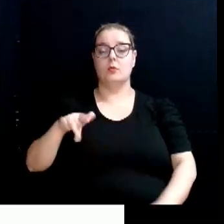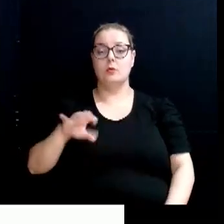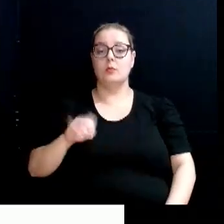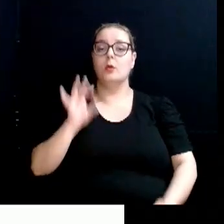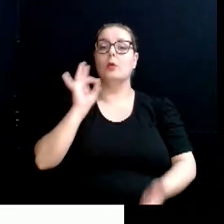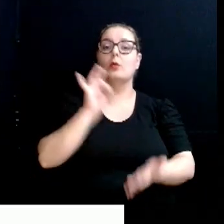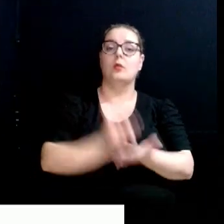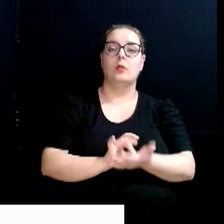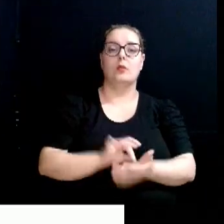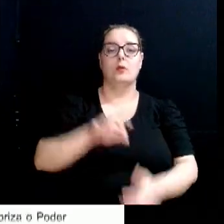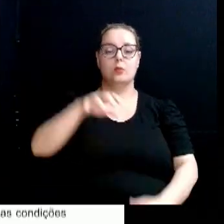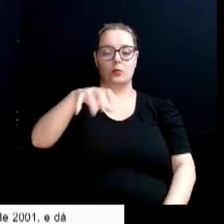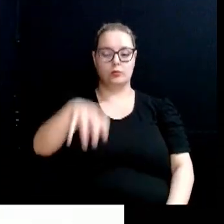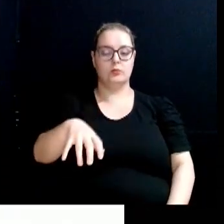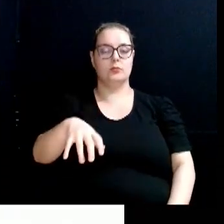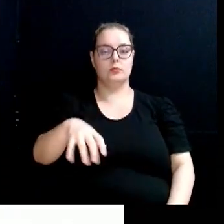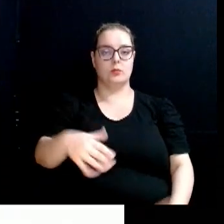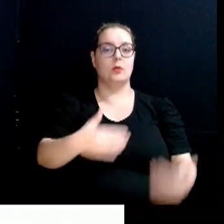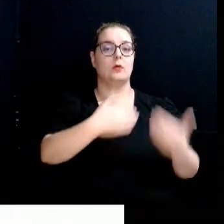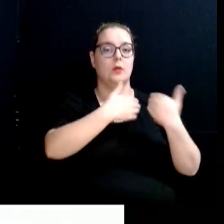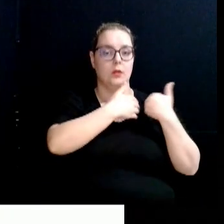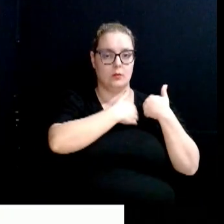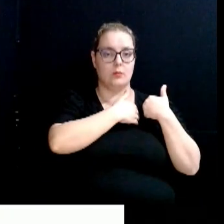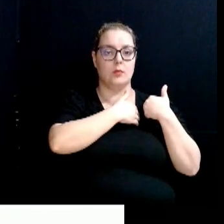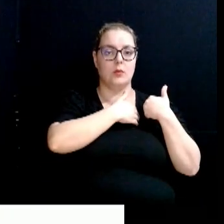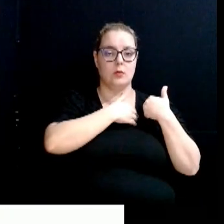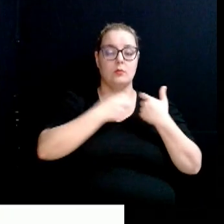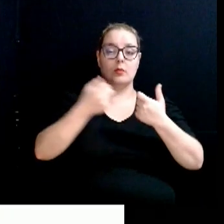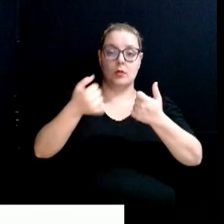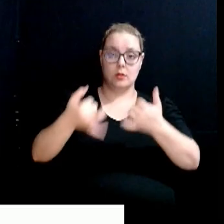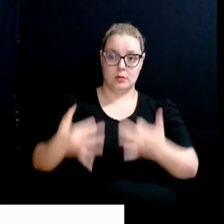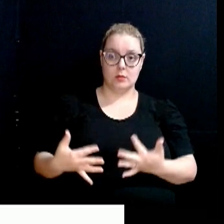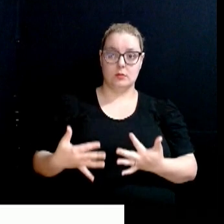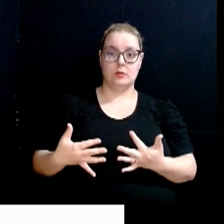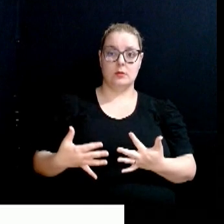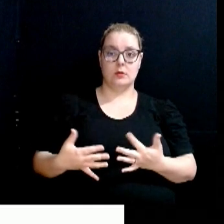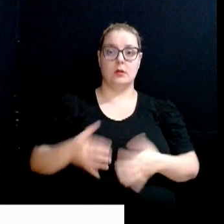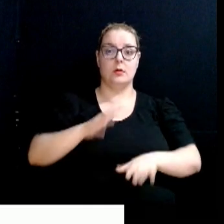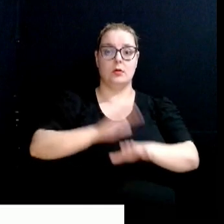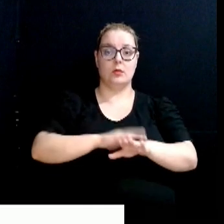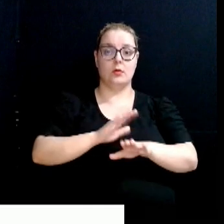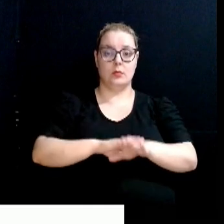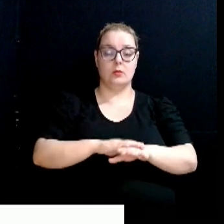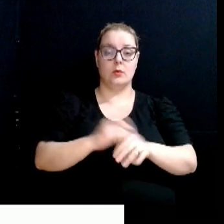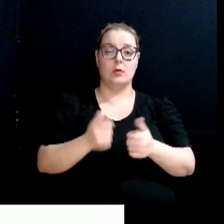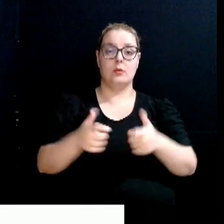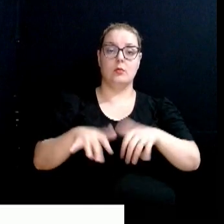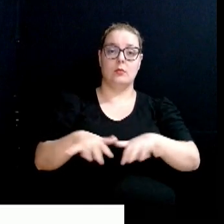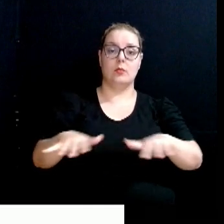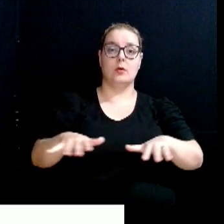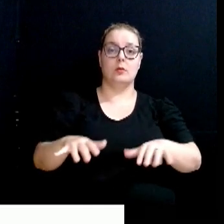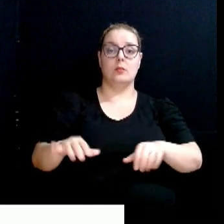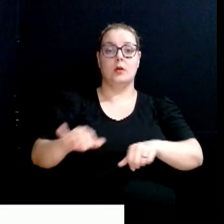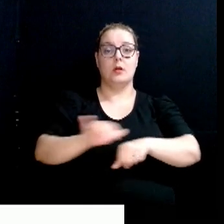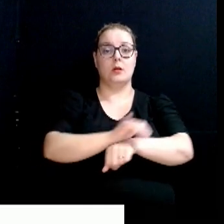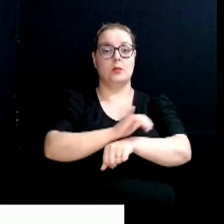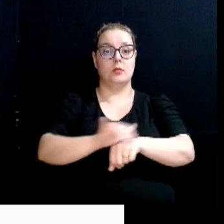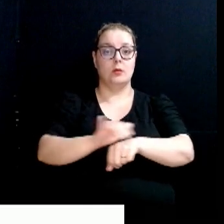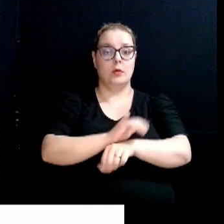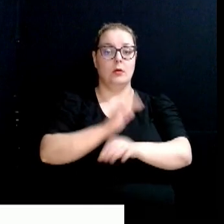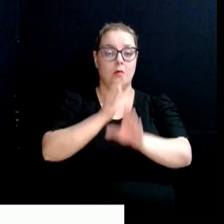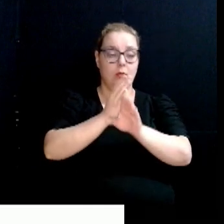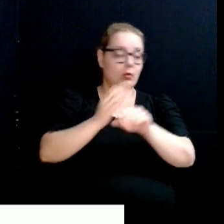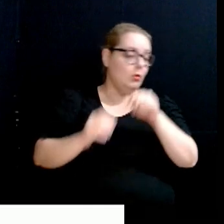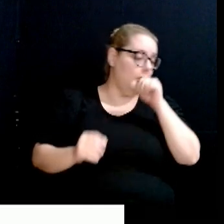órgão responsável. E na justificativa, a medida é para ampliar os mecanismos de identificação desses